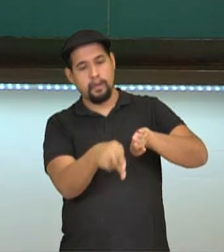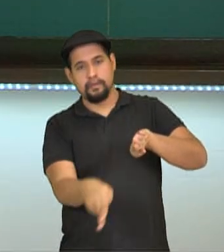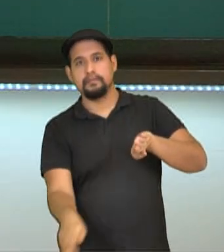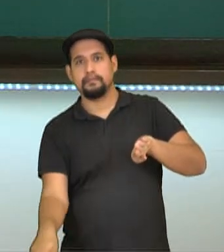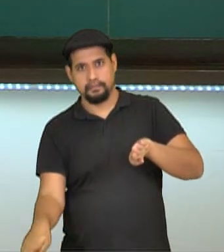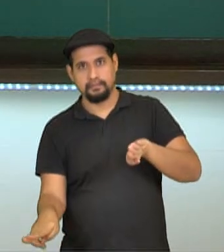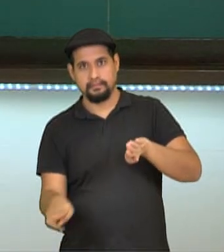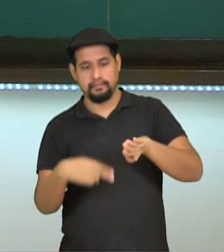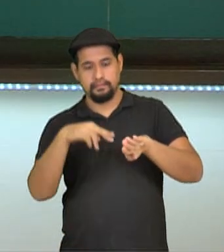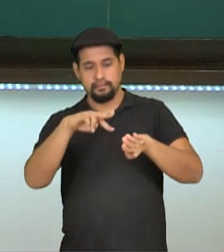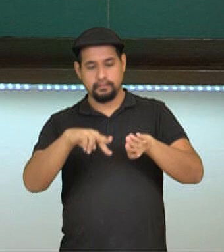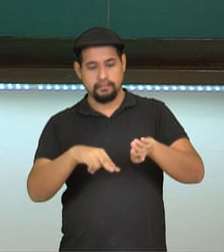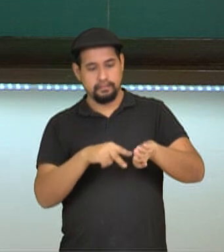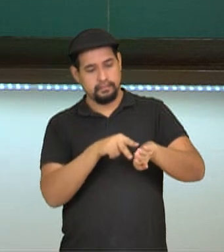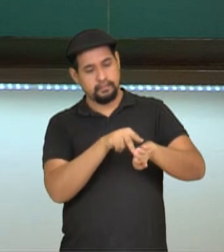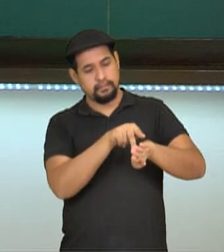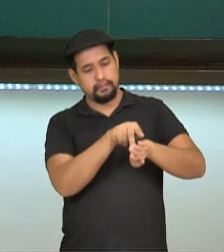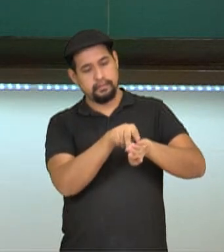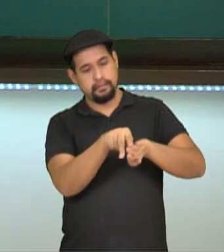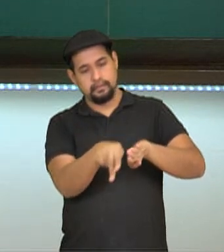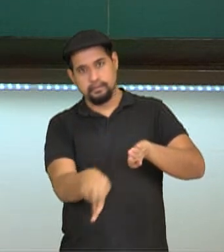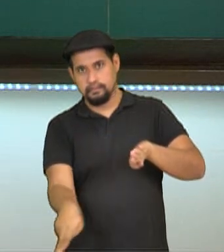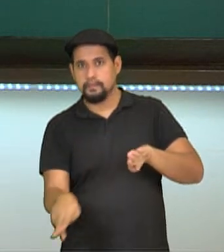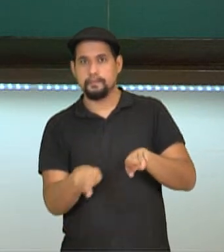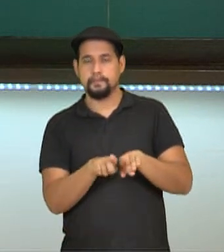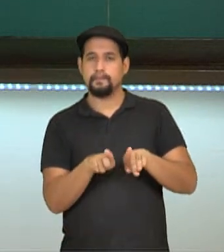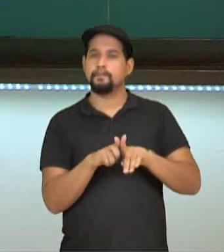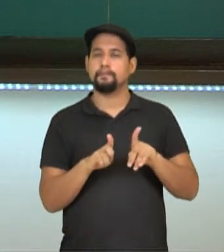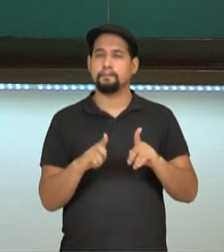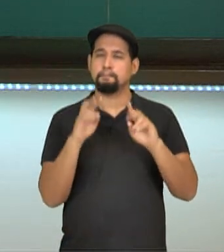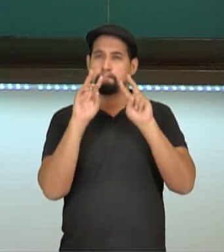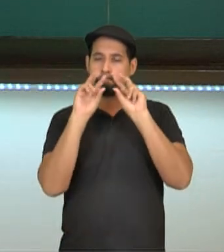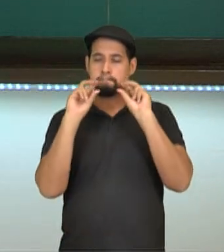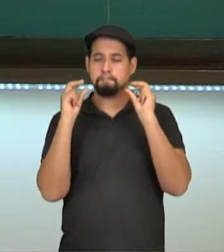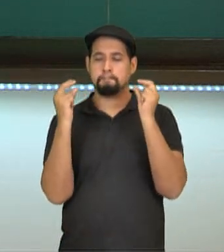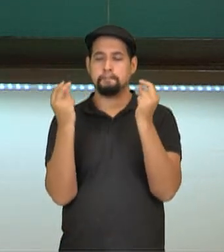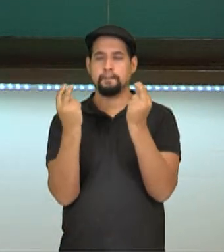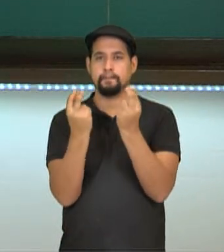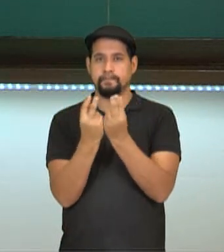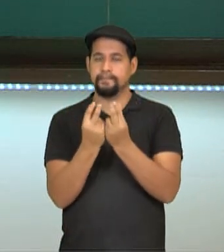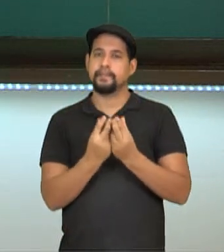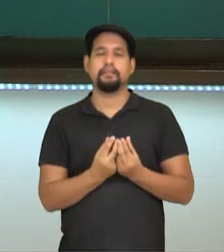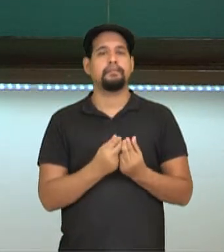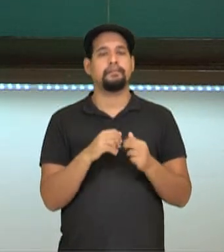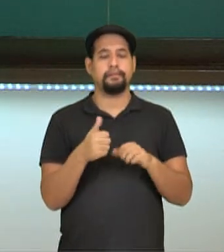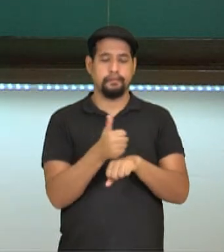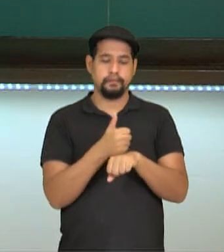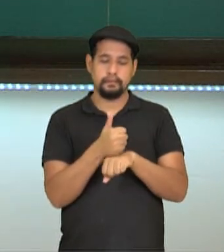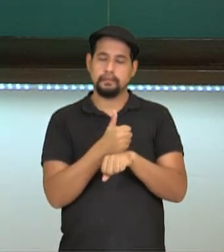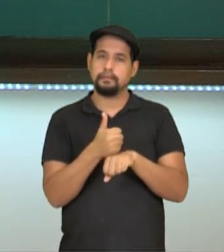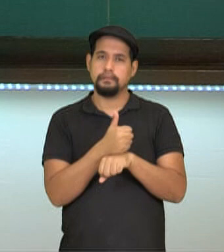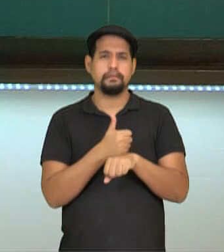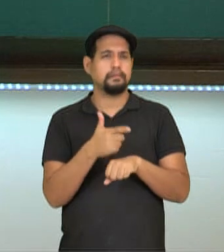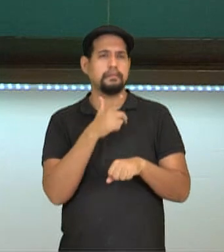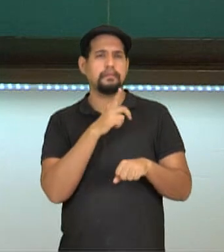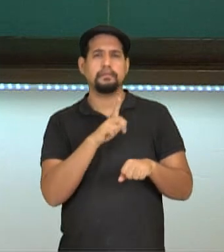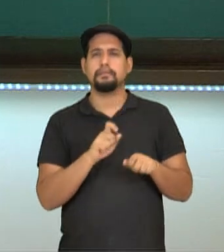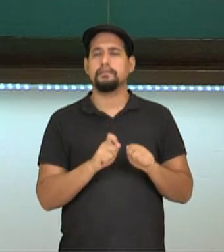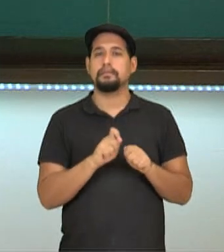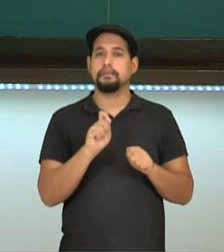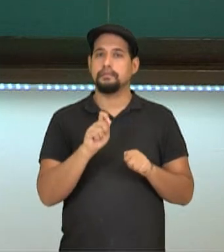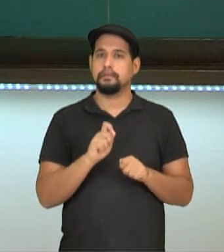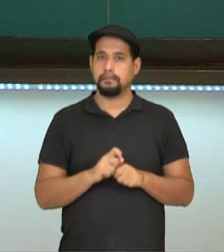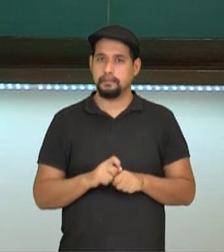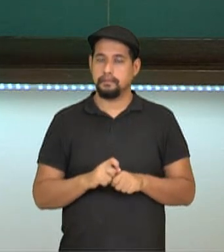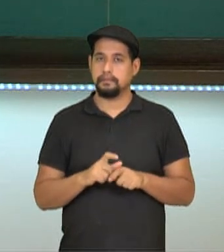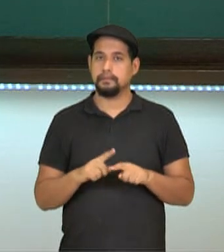borda ondulada, né? Uma borda redonda. Então o skatista consegue tanto passar para o